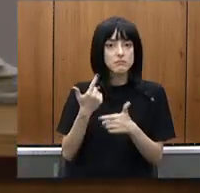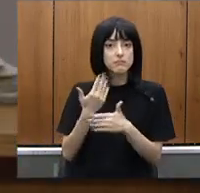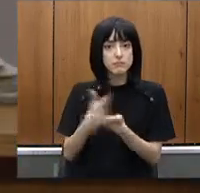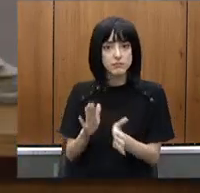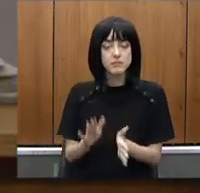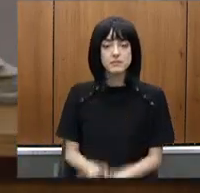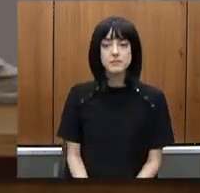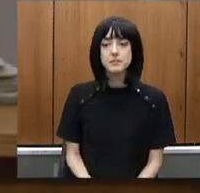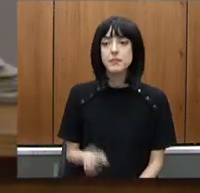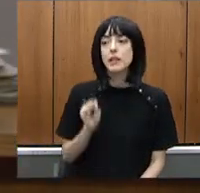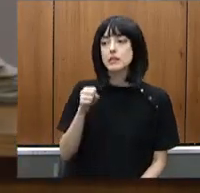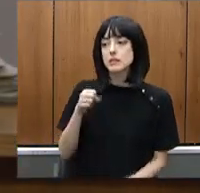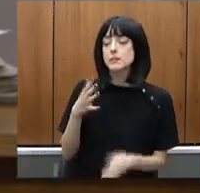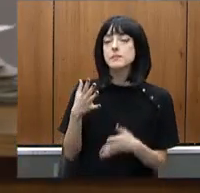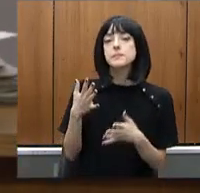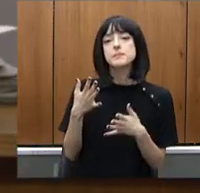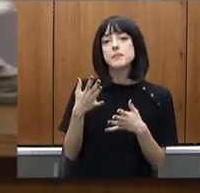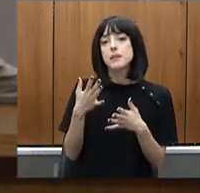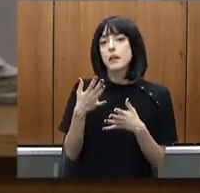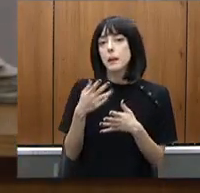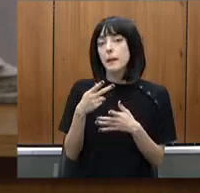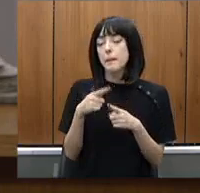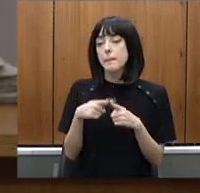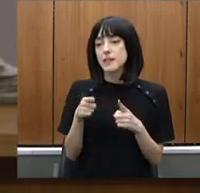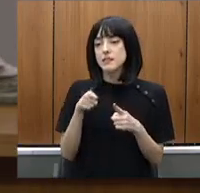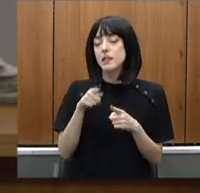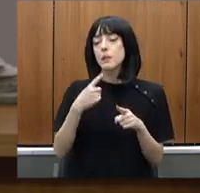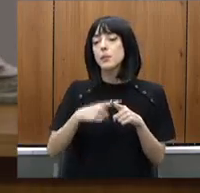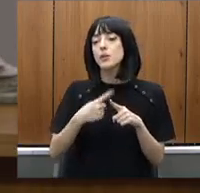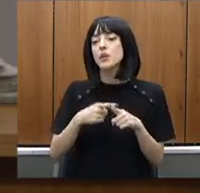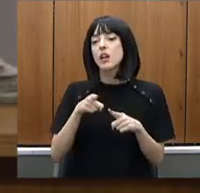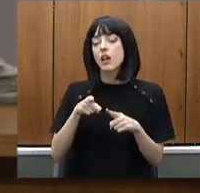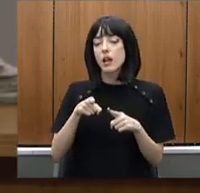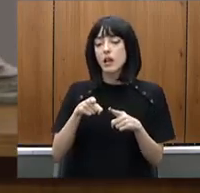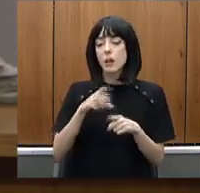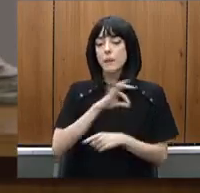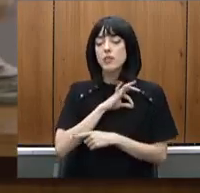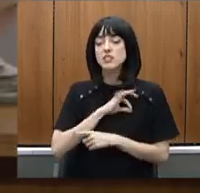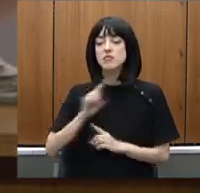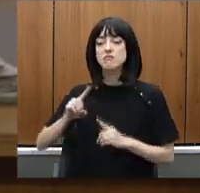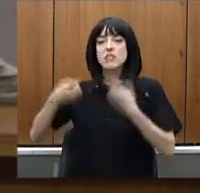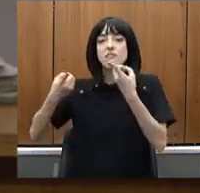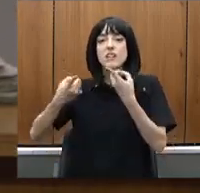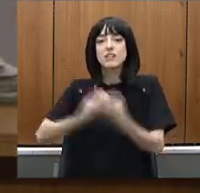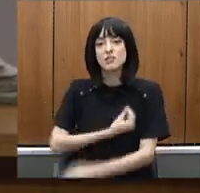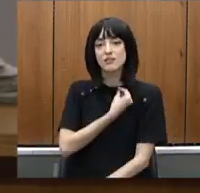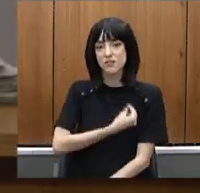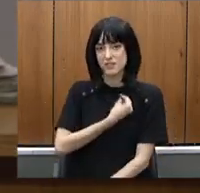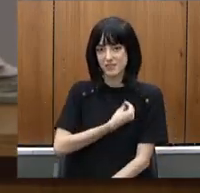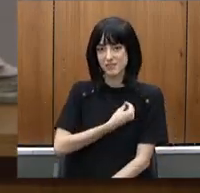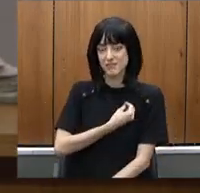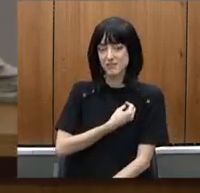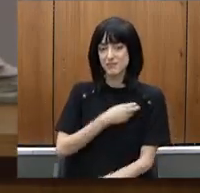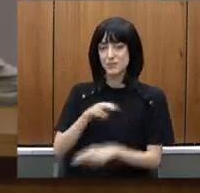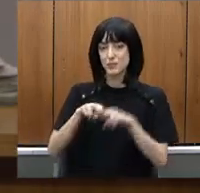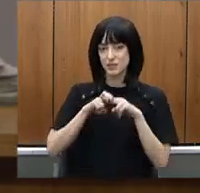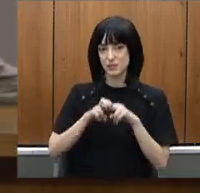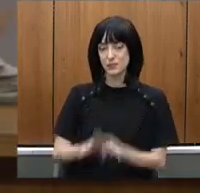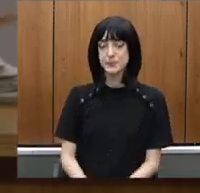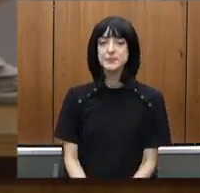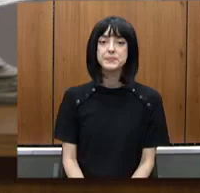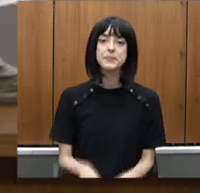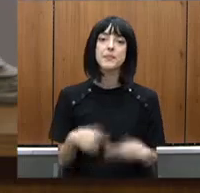polícia não é mas eu queria só me ajudasse numa coisa queria entender eu estive